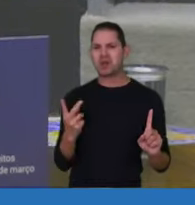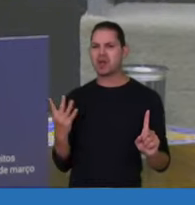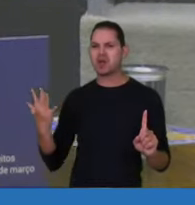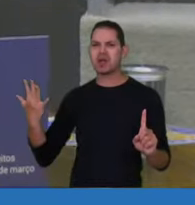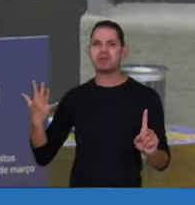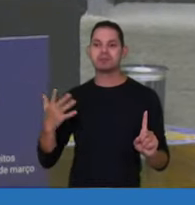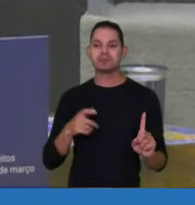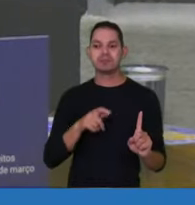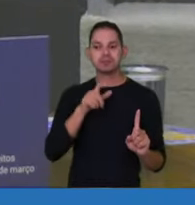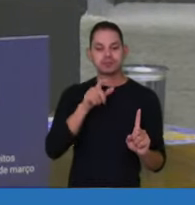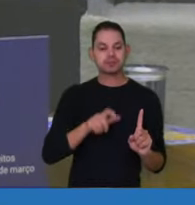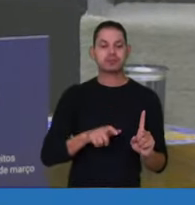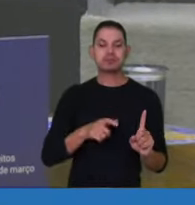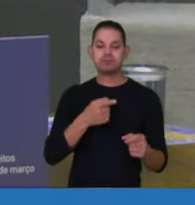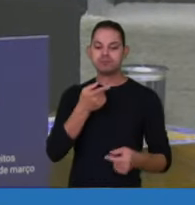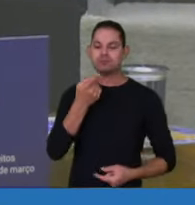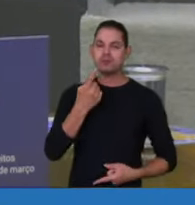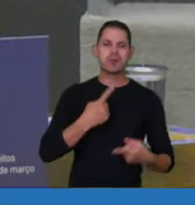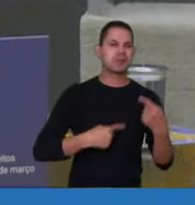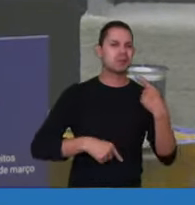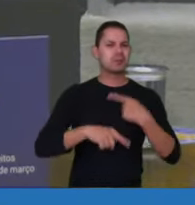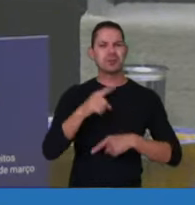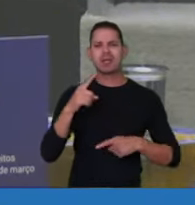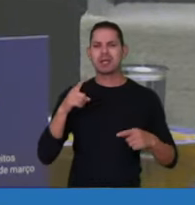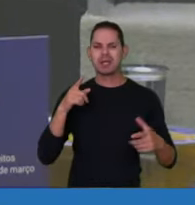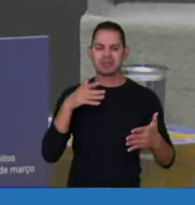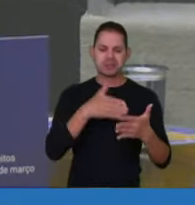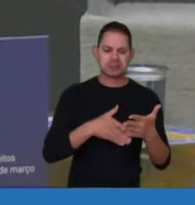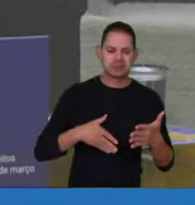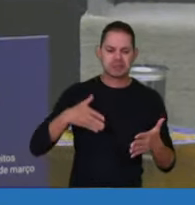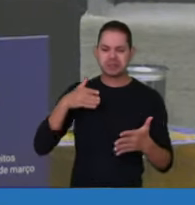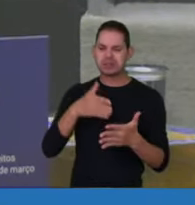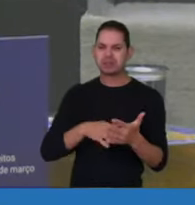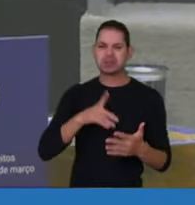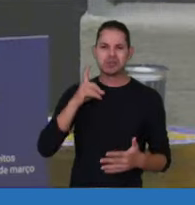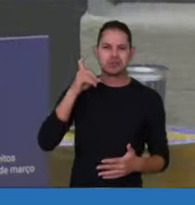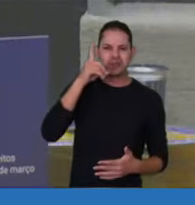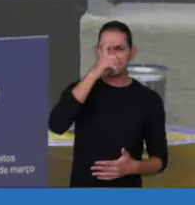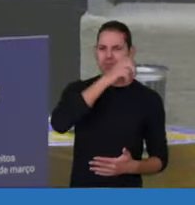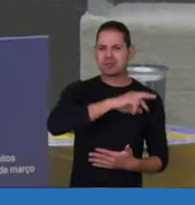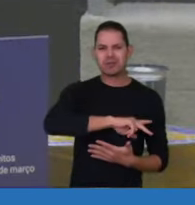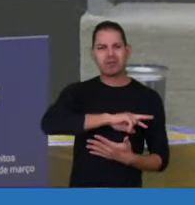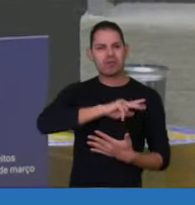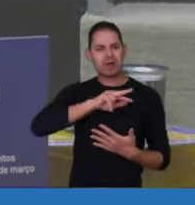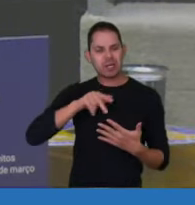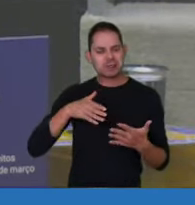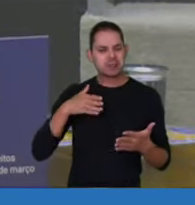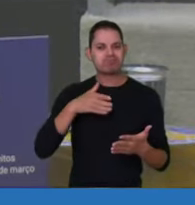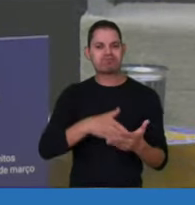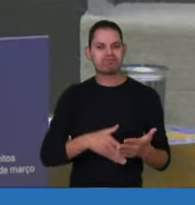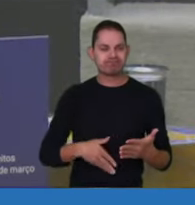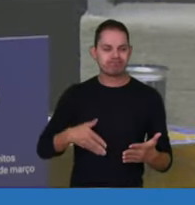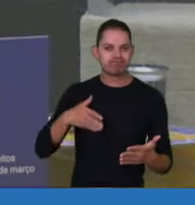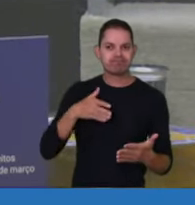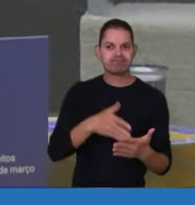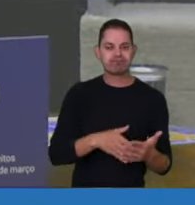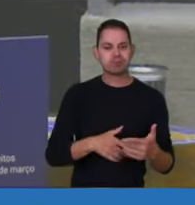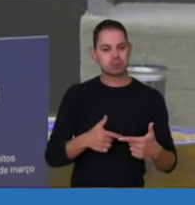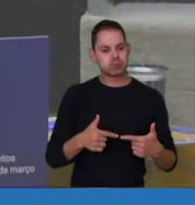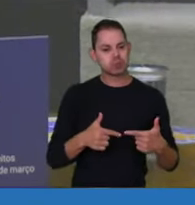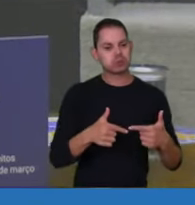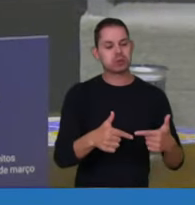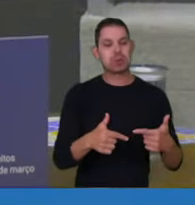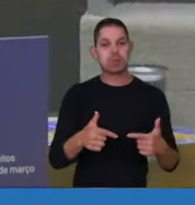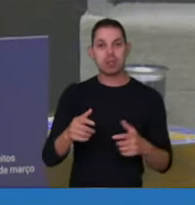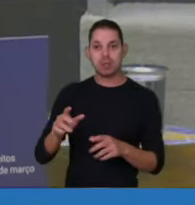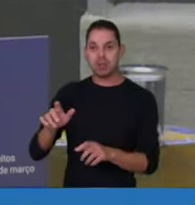que superar muitas e muitas barreiras para chegar até lá. Aqueles que assassinaram